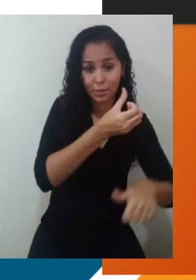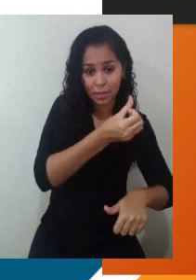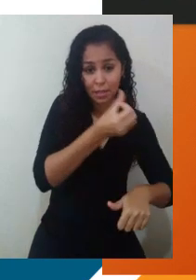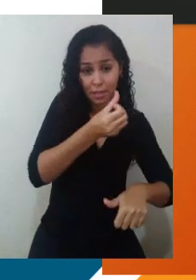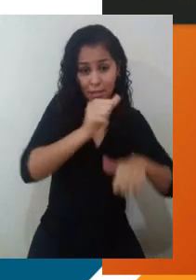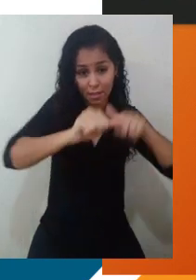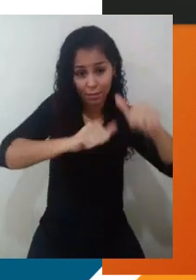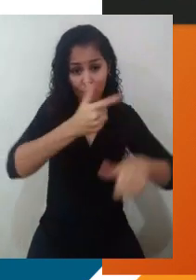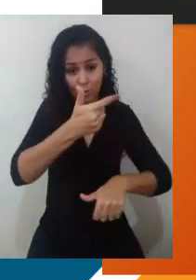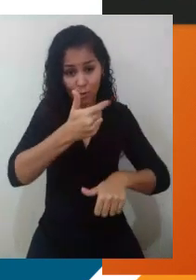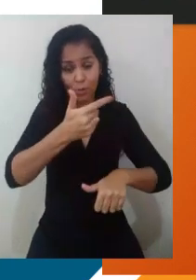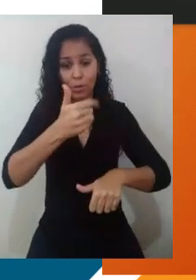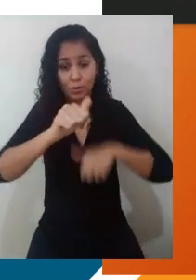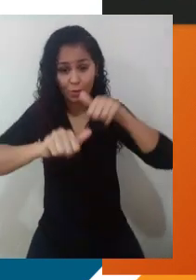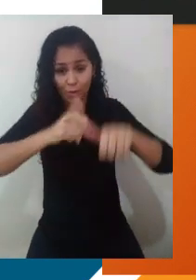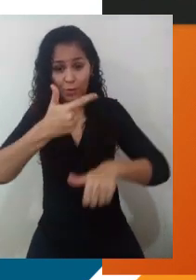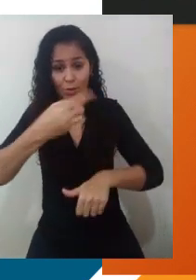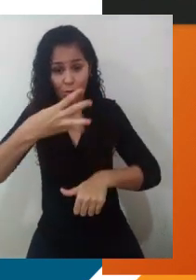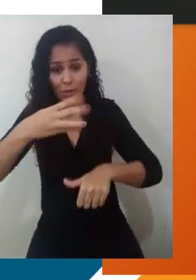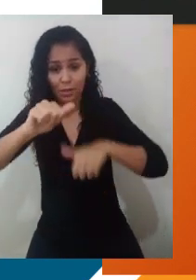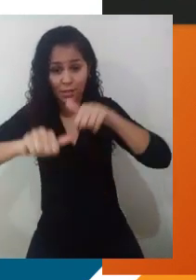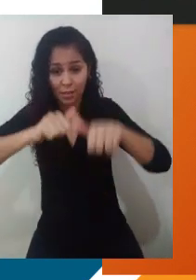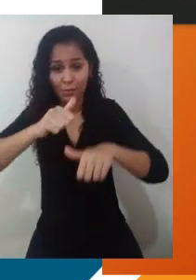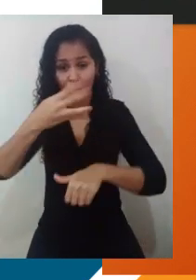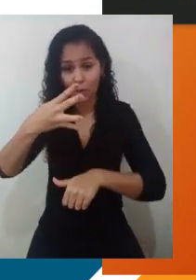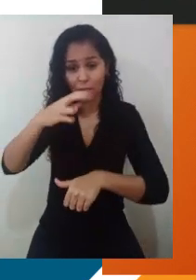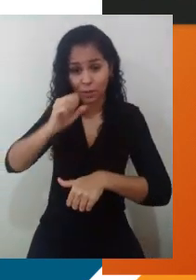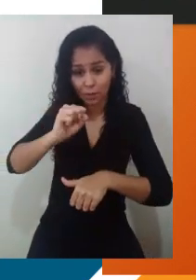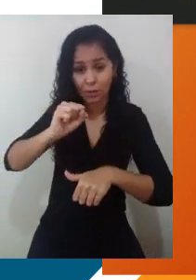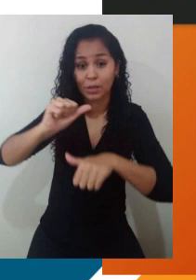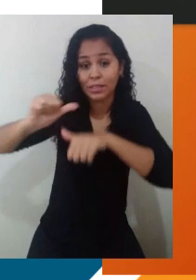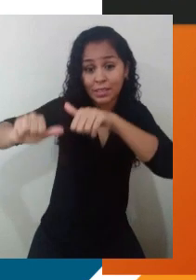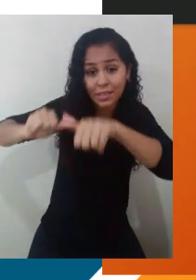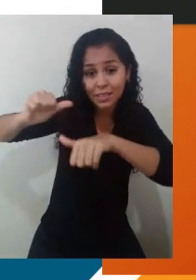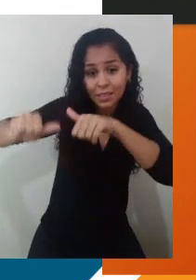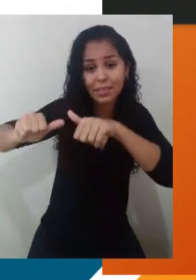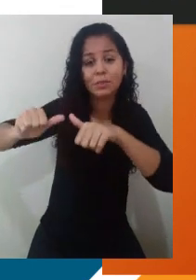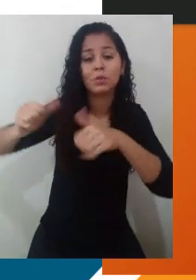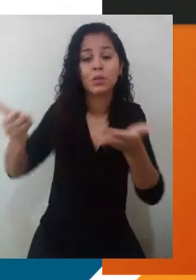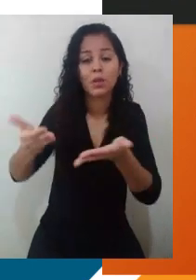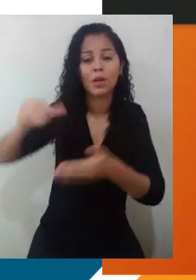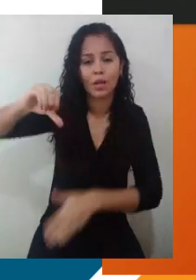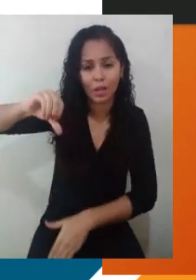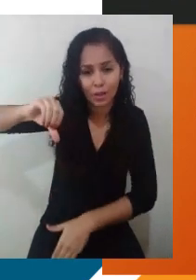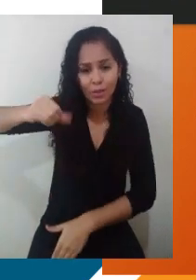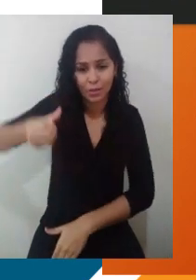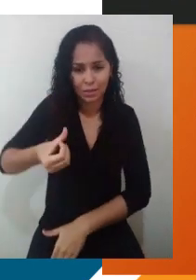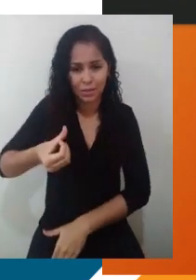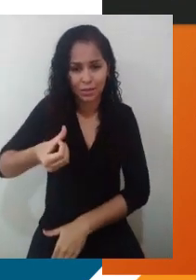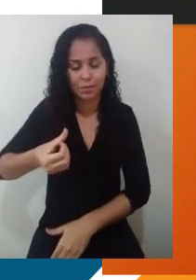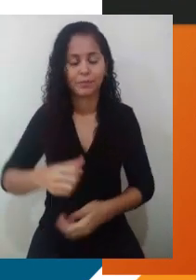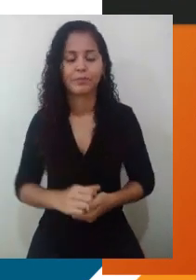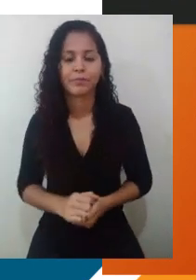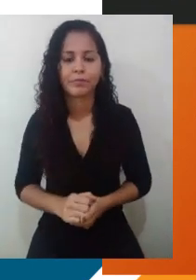3 virou 6, o 6 virou 12, o 12 virou 24, o 24 se transforma em 48 e o 48 passa